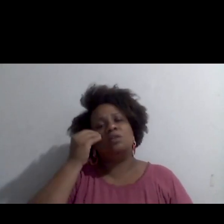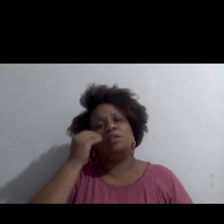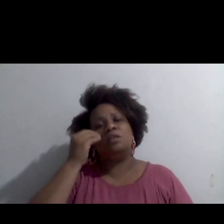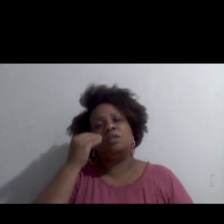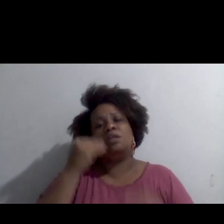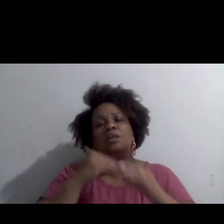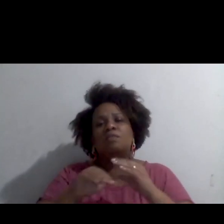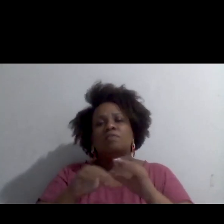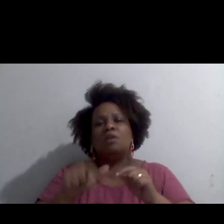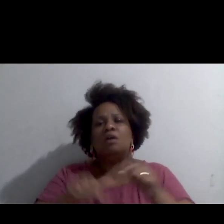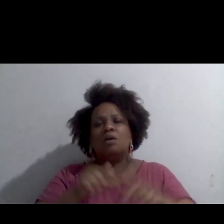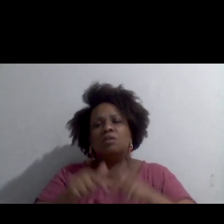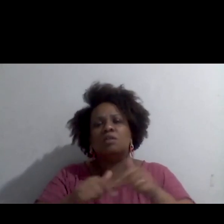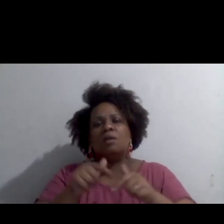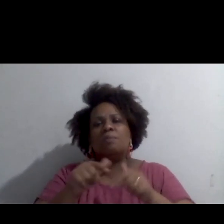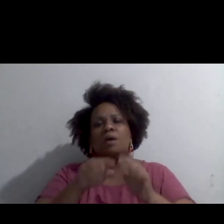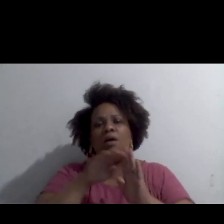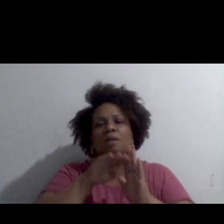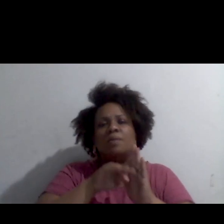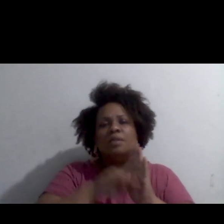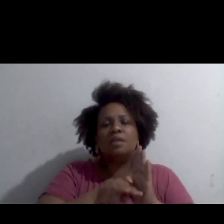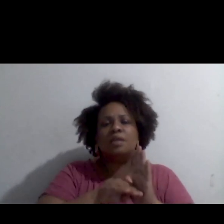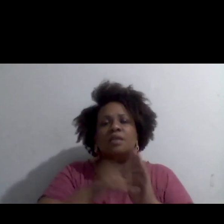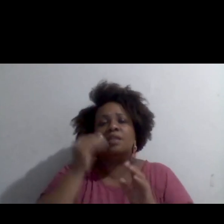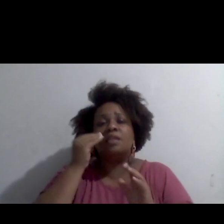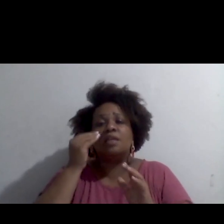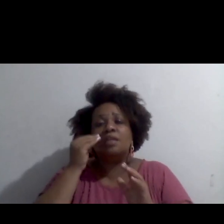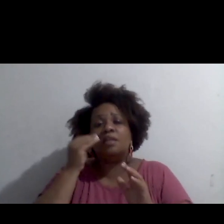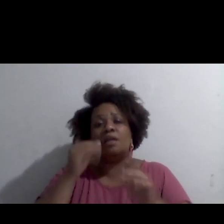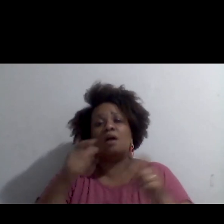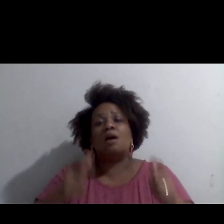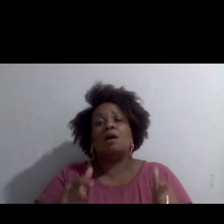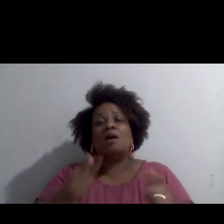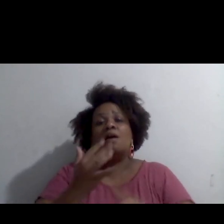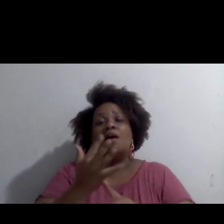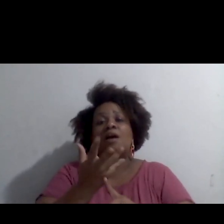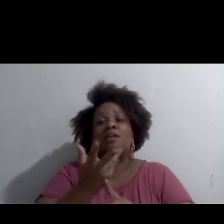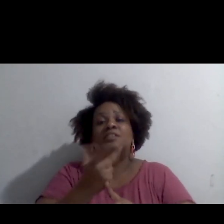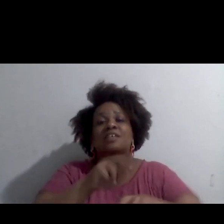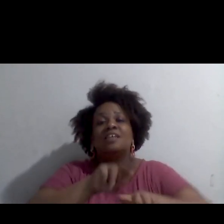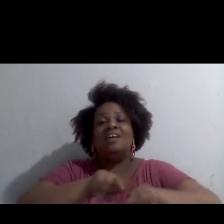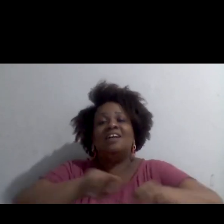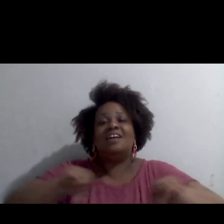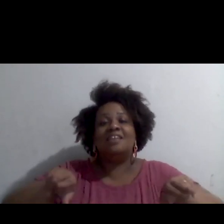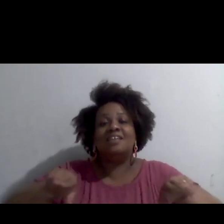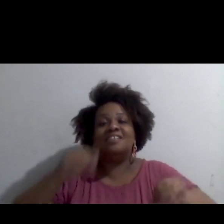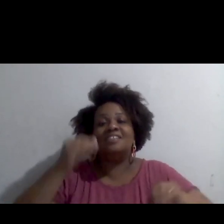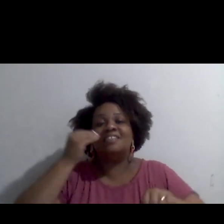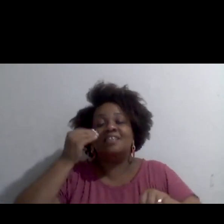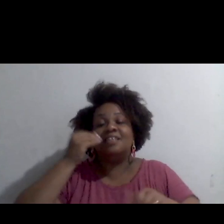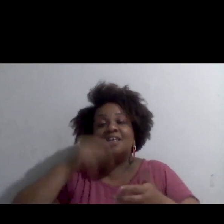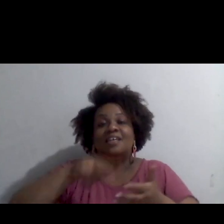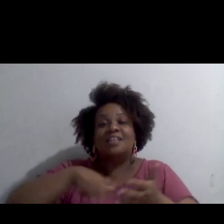uma petição da categoria, né, de vários artistas e trabalhadores da videodança, para que a gente seja